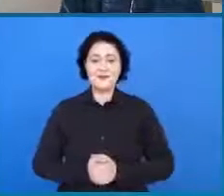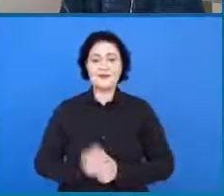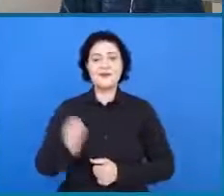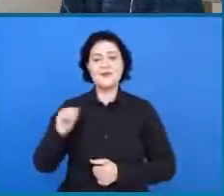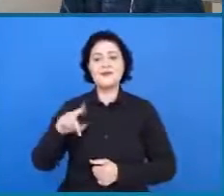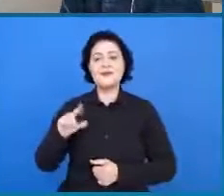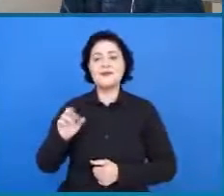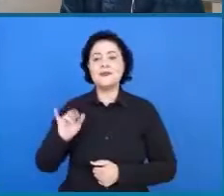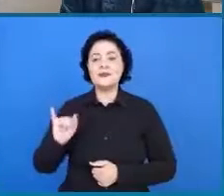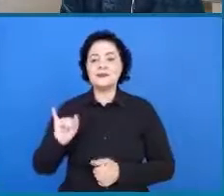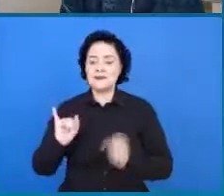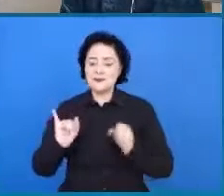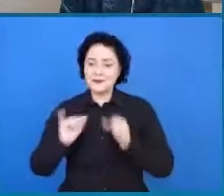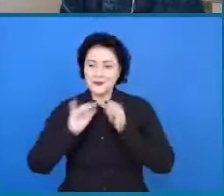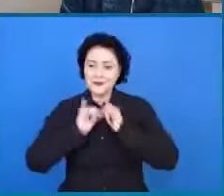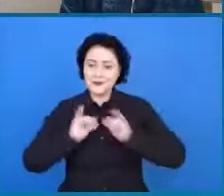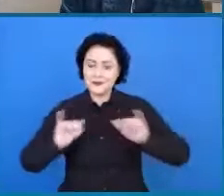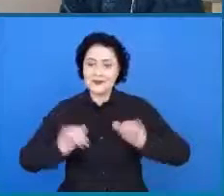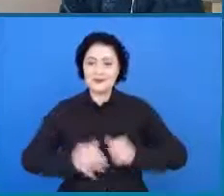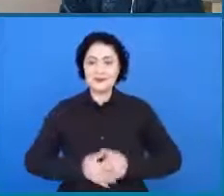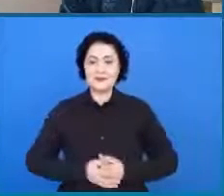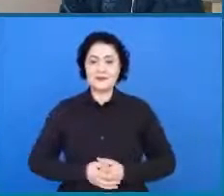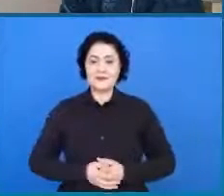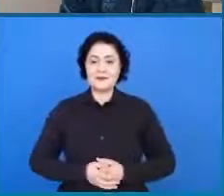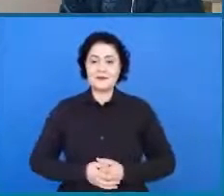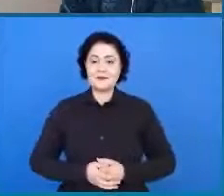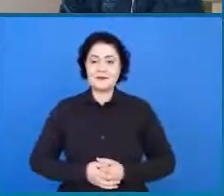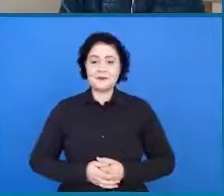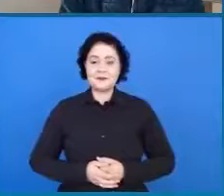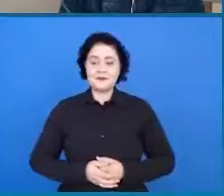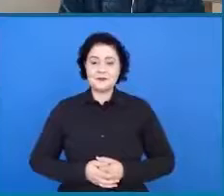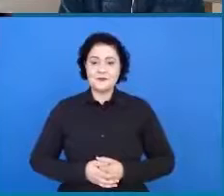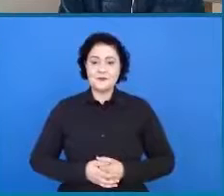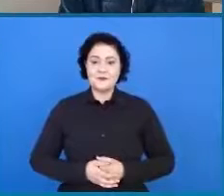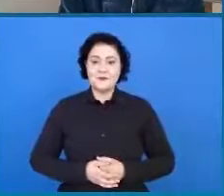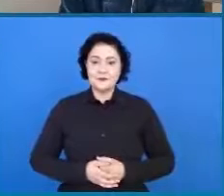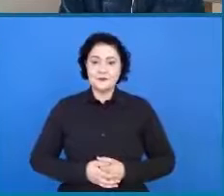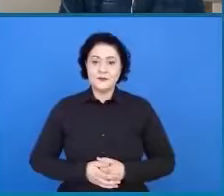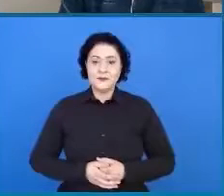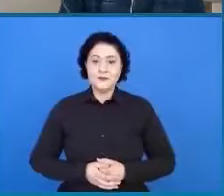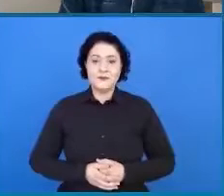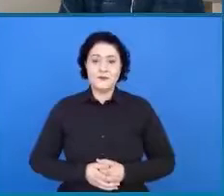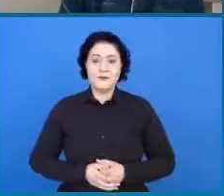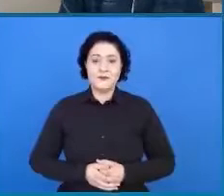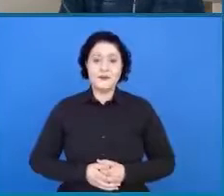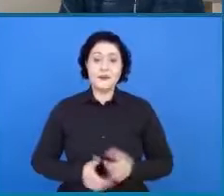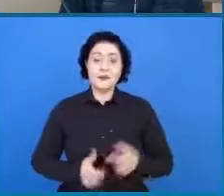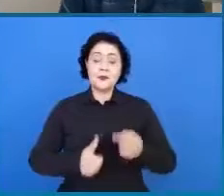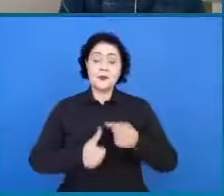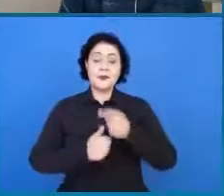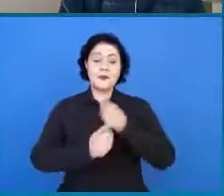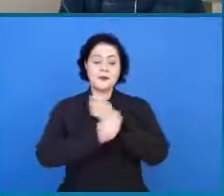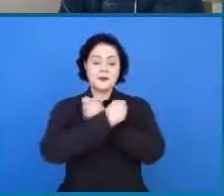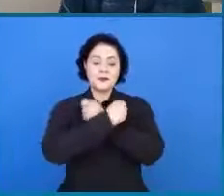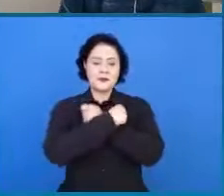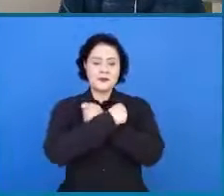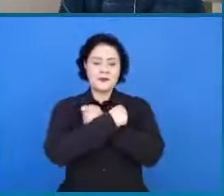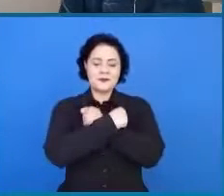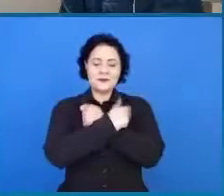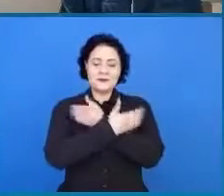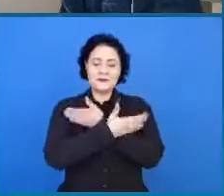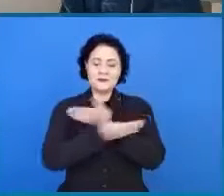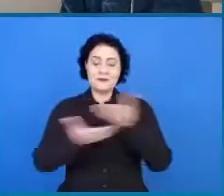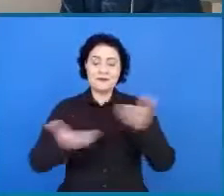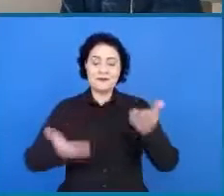por gentileza e obrigado Malena primeiro mandando um abraço para todos os amigos